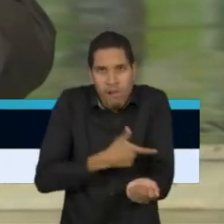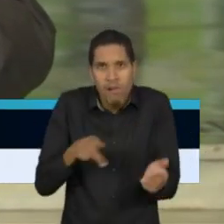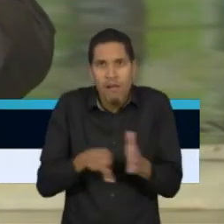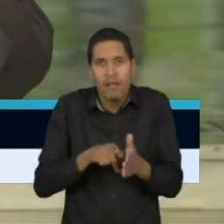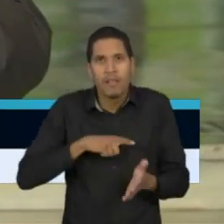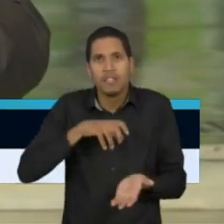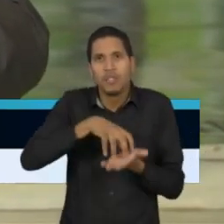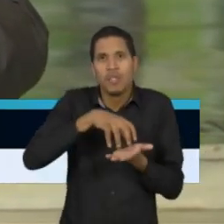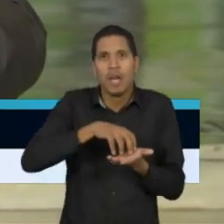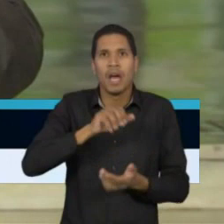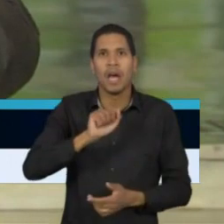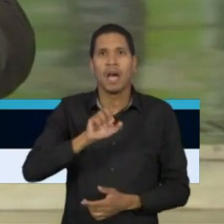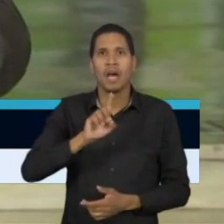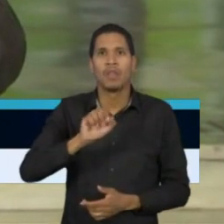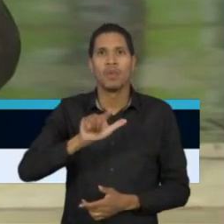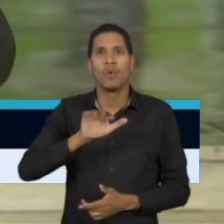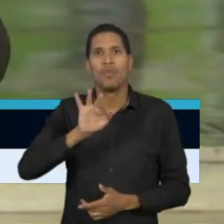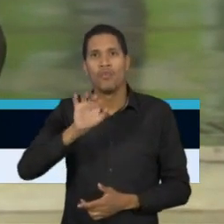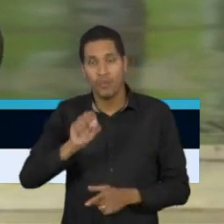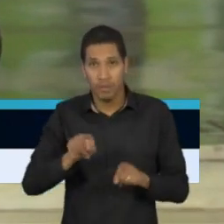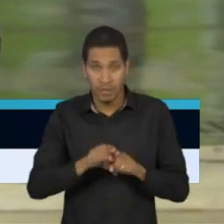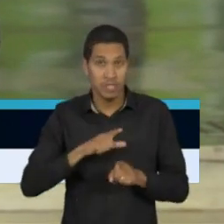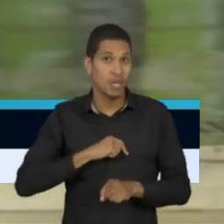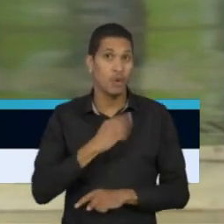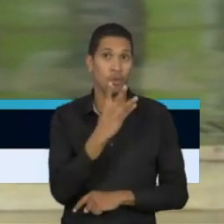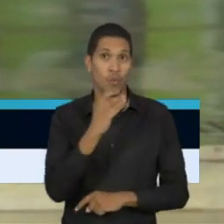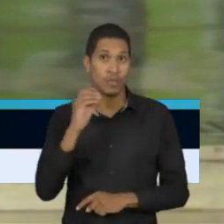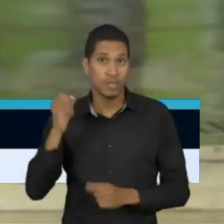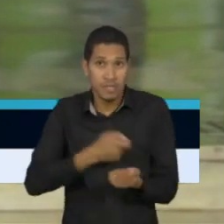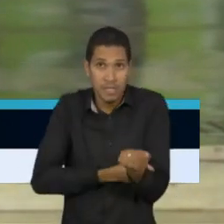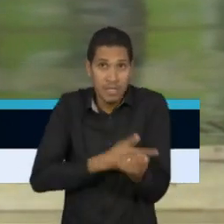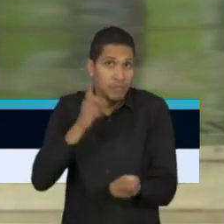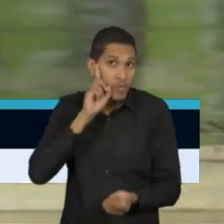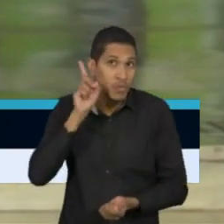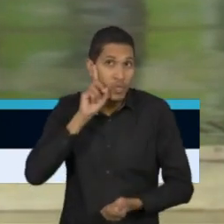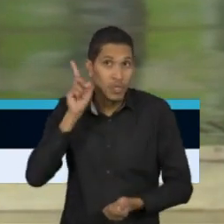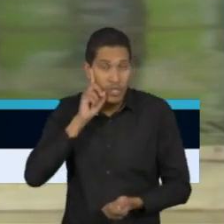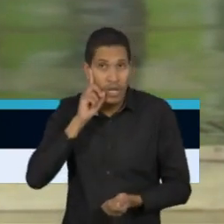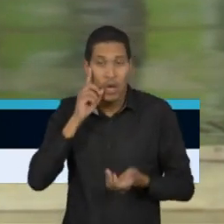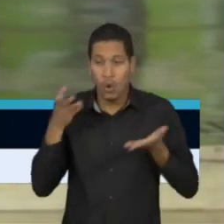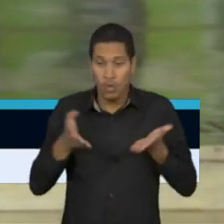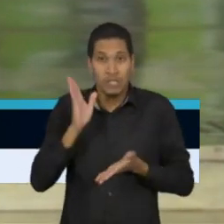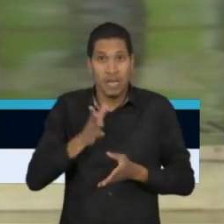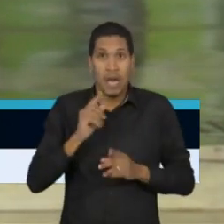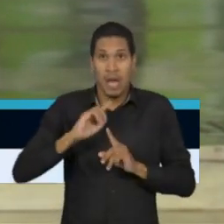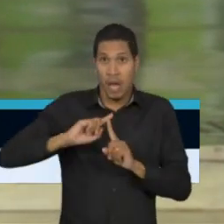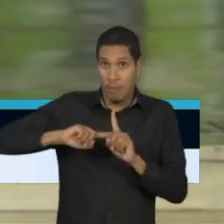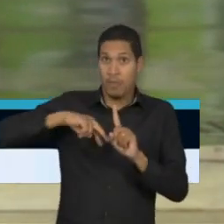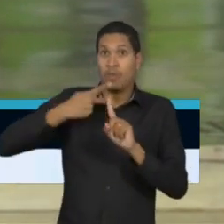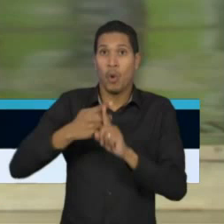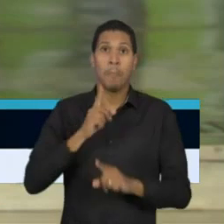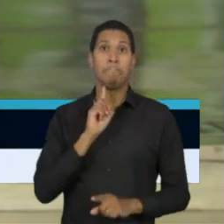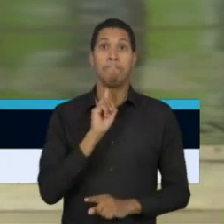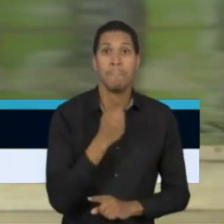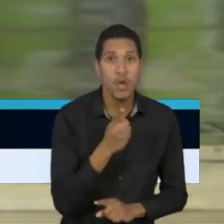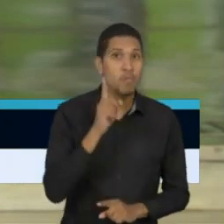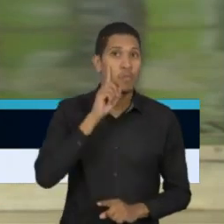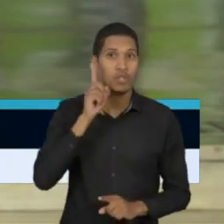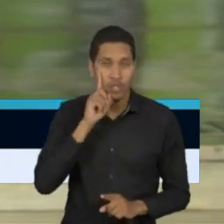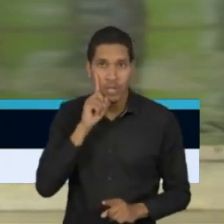Lutz, que no começo era de 400 exames dia, hoje já está em 1.000 exames dia. Dentro